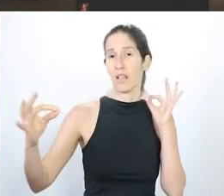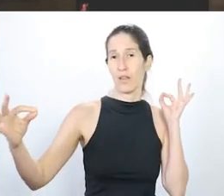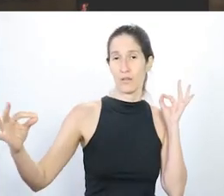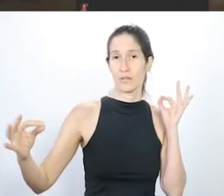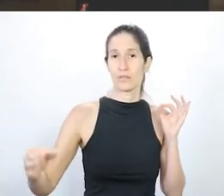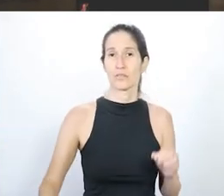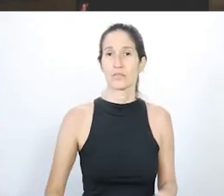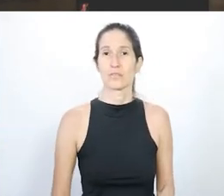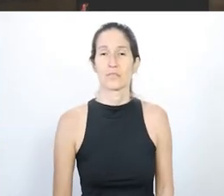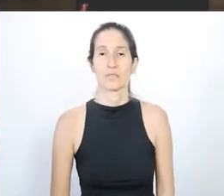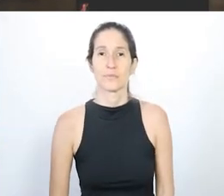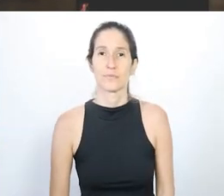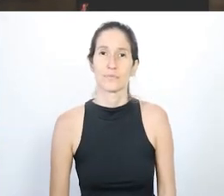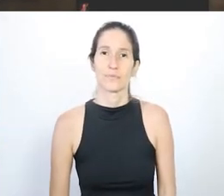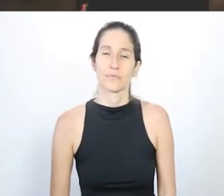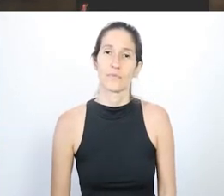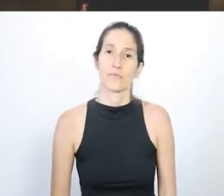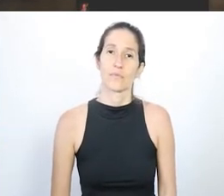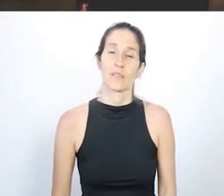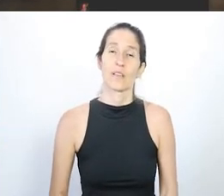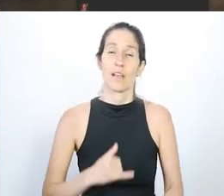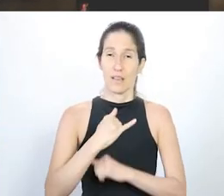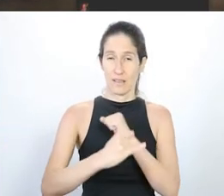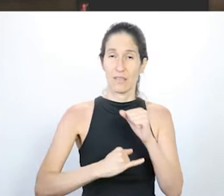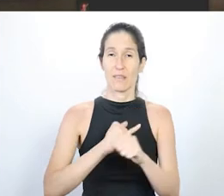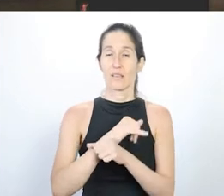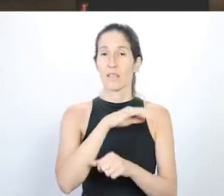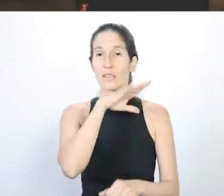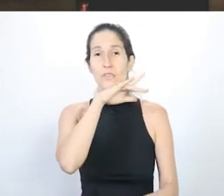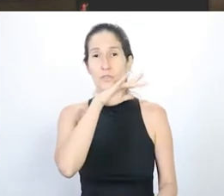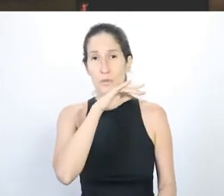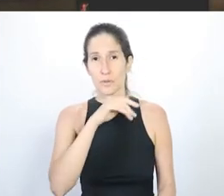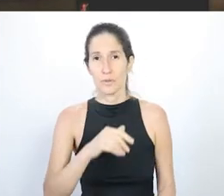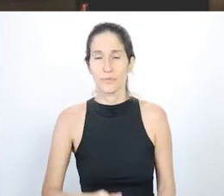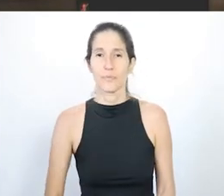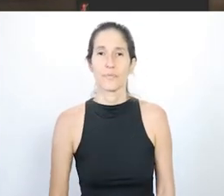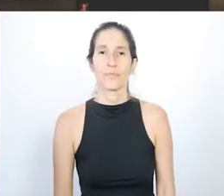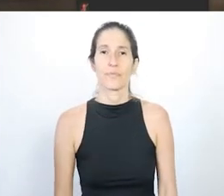rastro da internet, eu vou dar uma palhinha